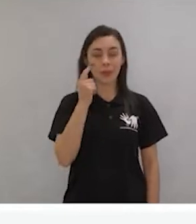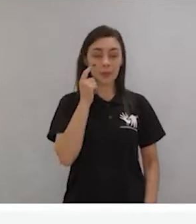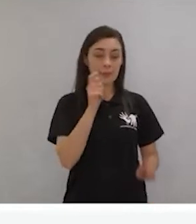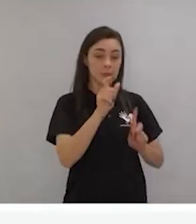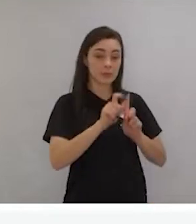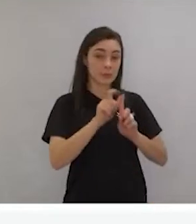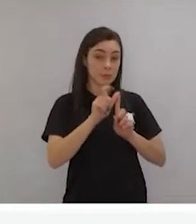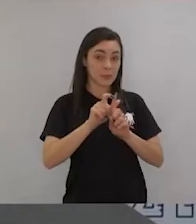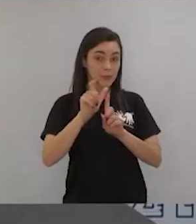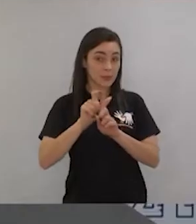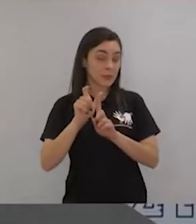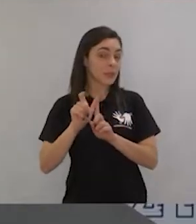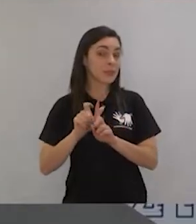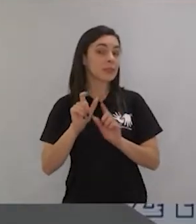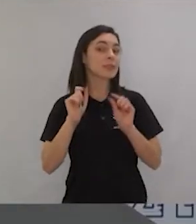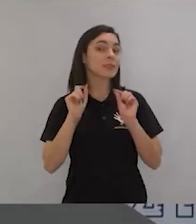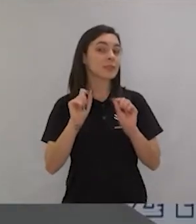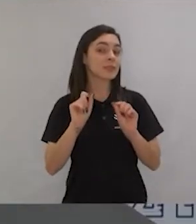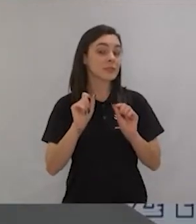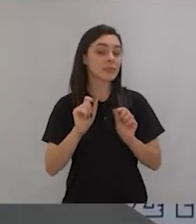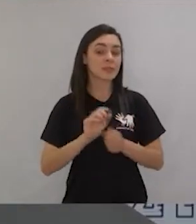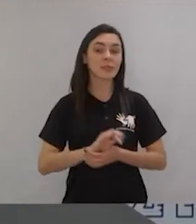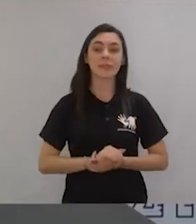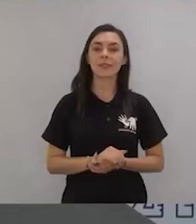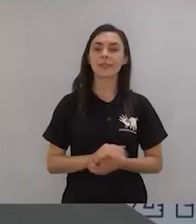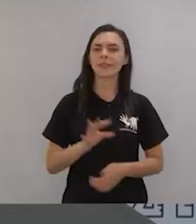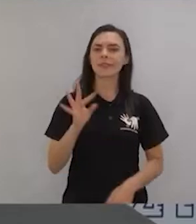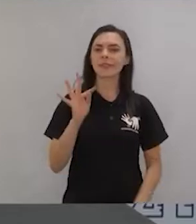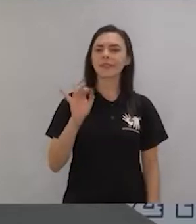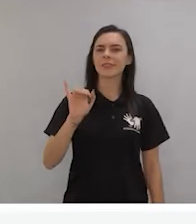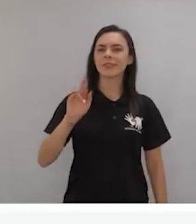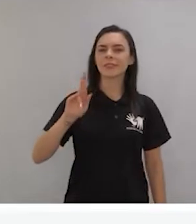que é? Olha os personagens, eles são personagens de uma